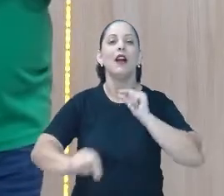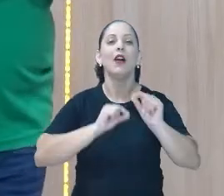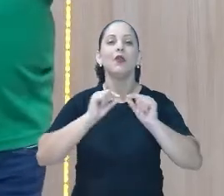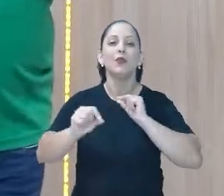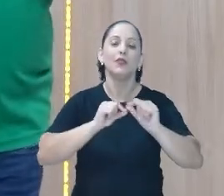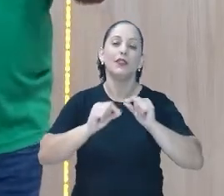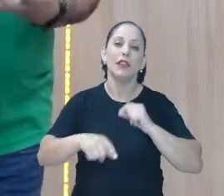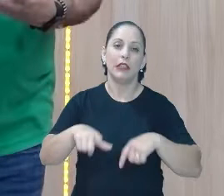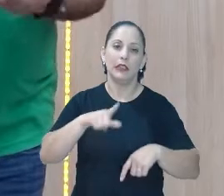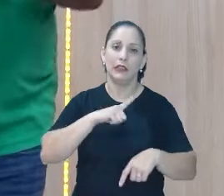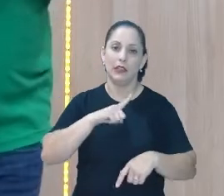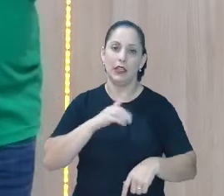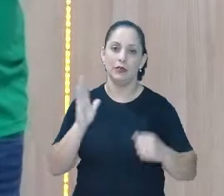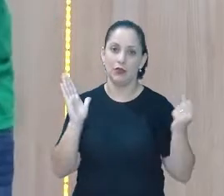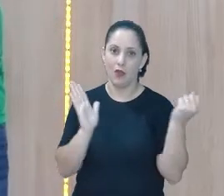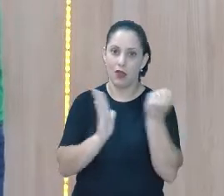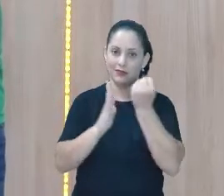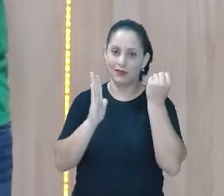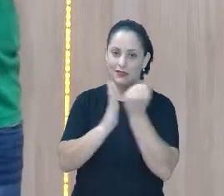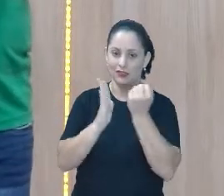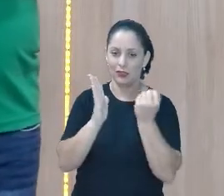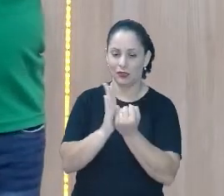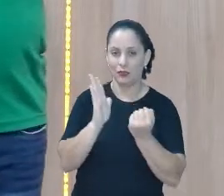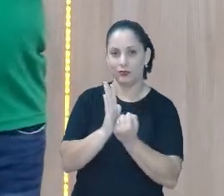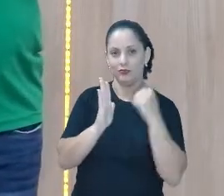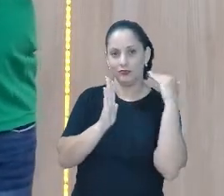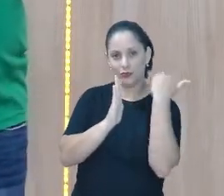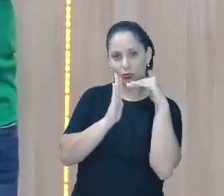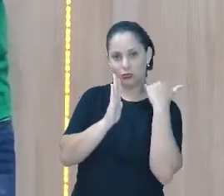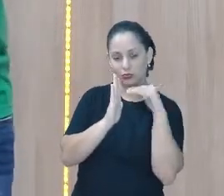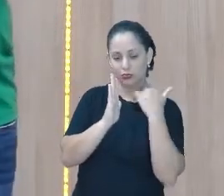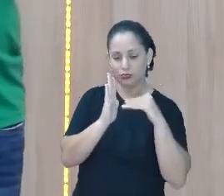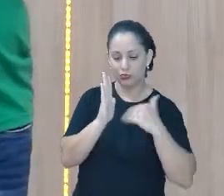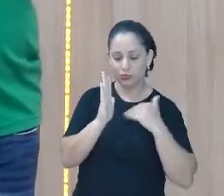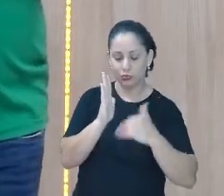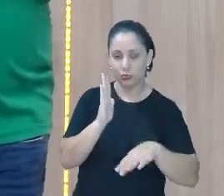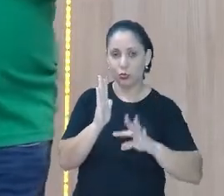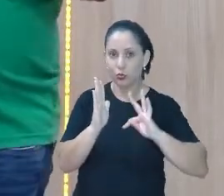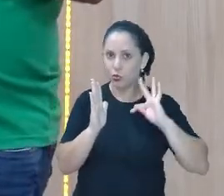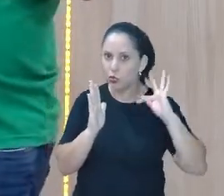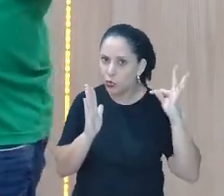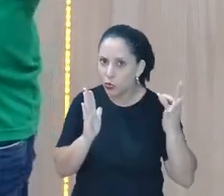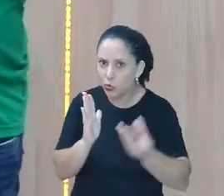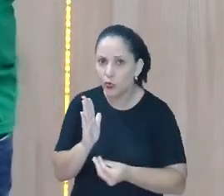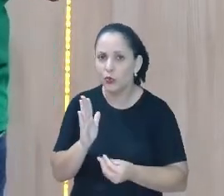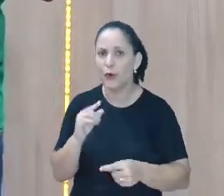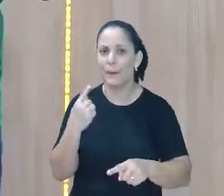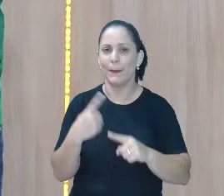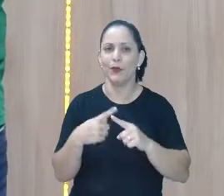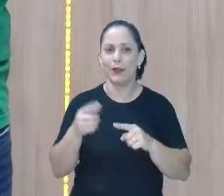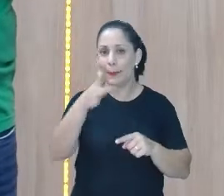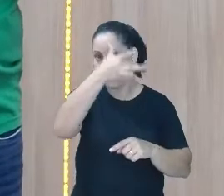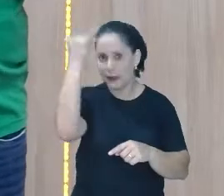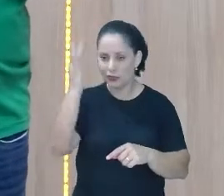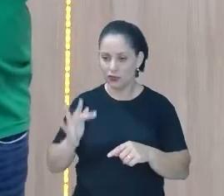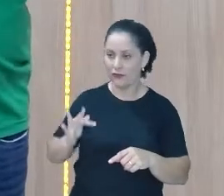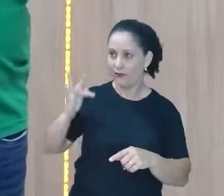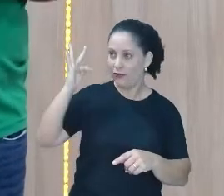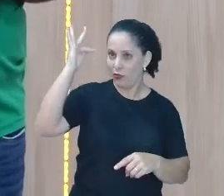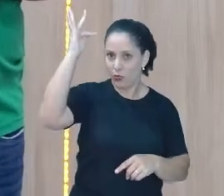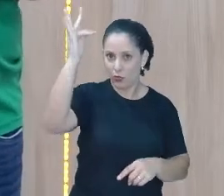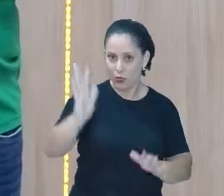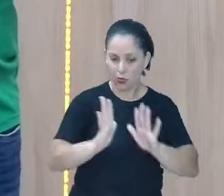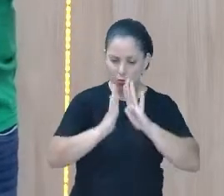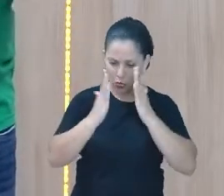ter ali o seu registro para que isso fique, né, documentado e sirva, né, para que outras pessoas mais na frente